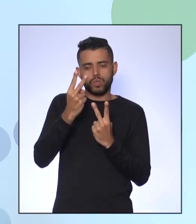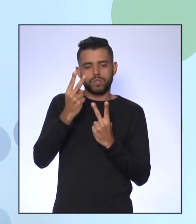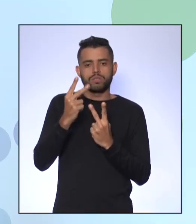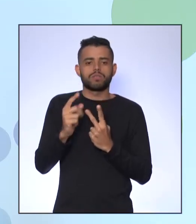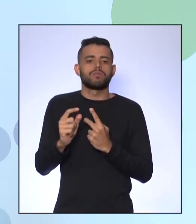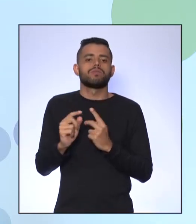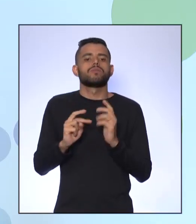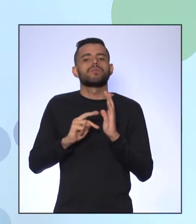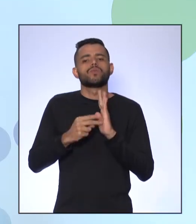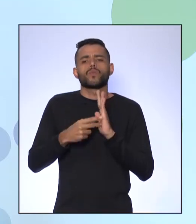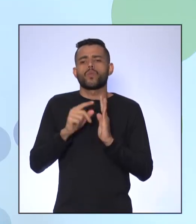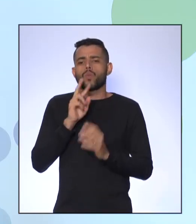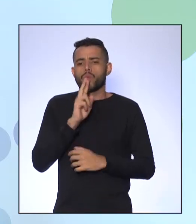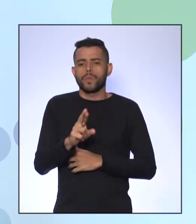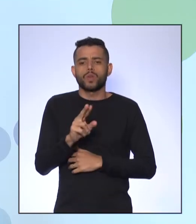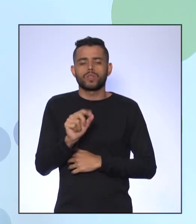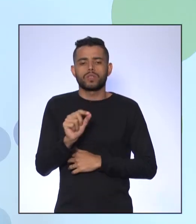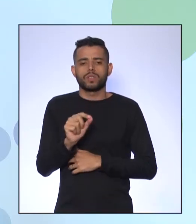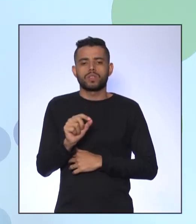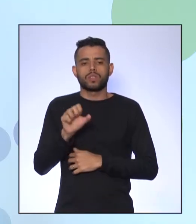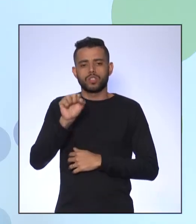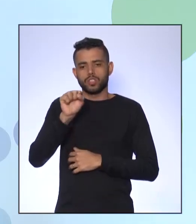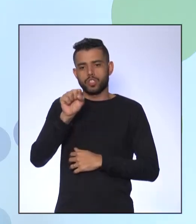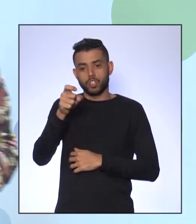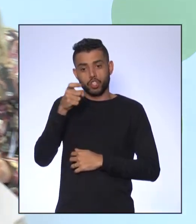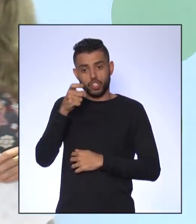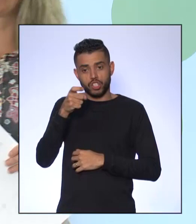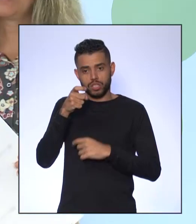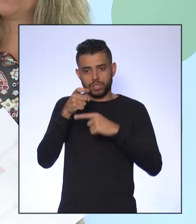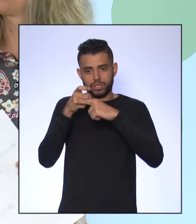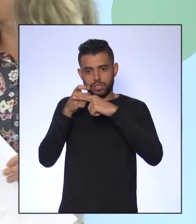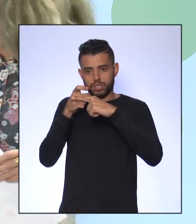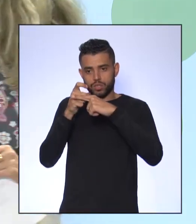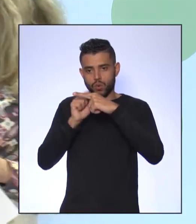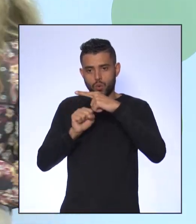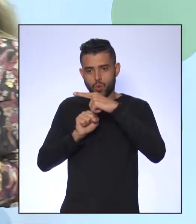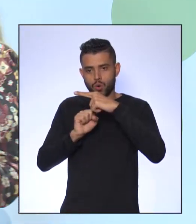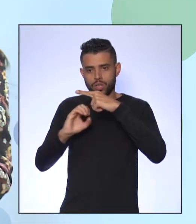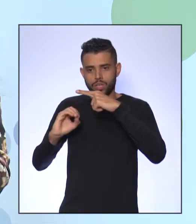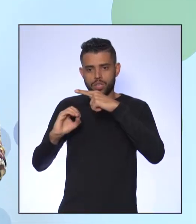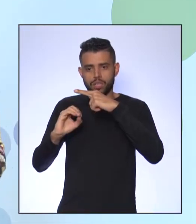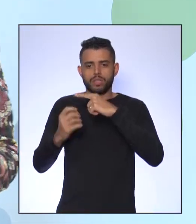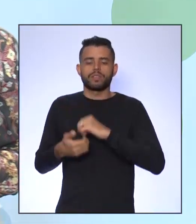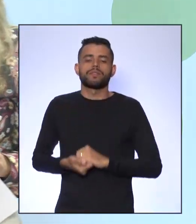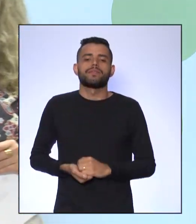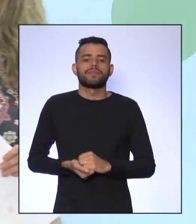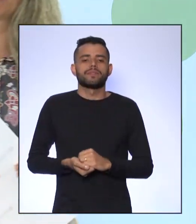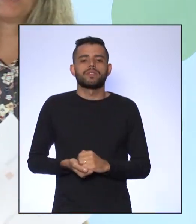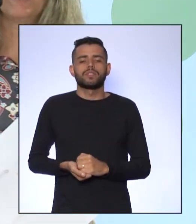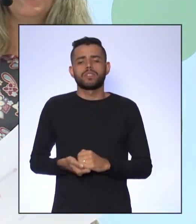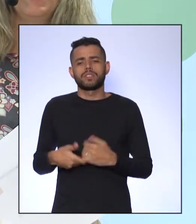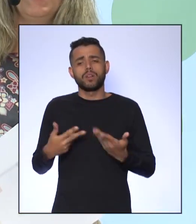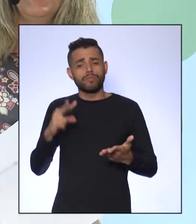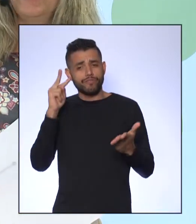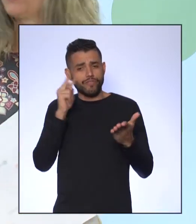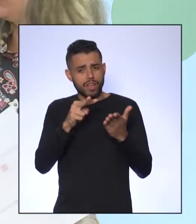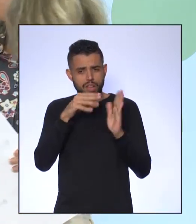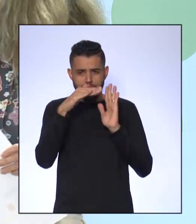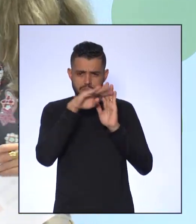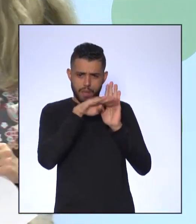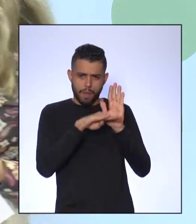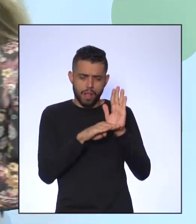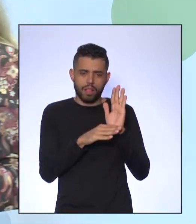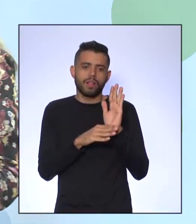a x sobre 80. Ou seja, consultando aquela tabela, a